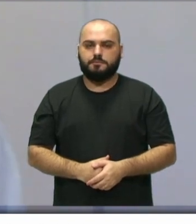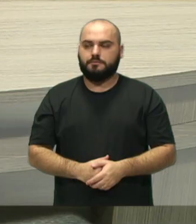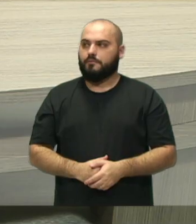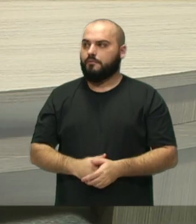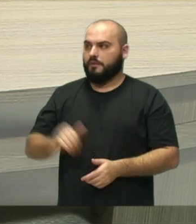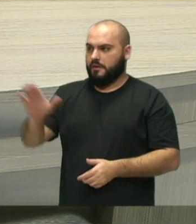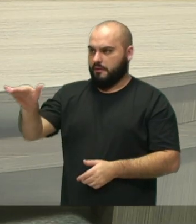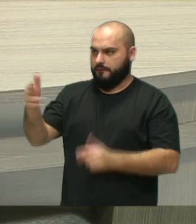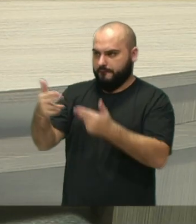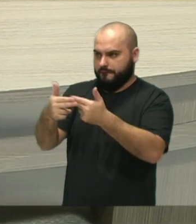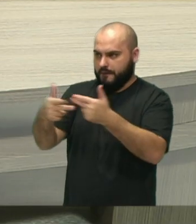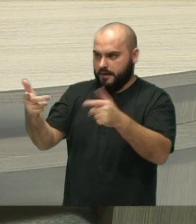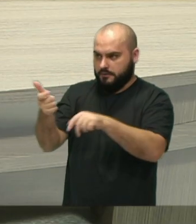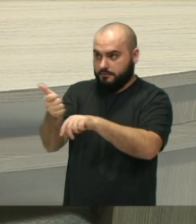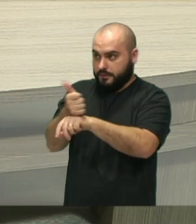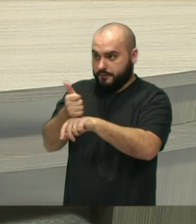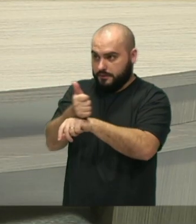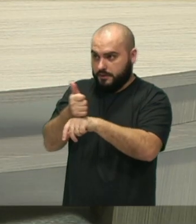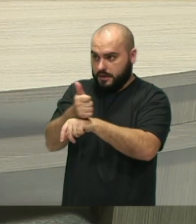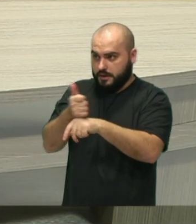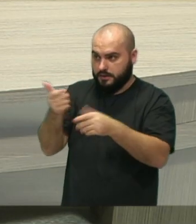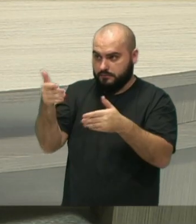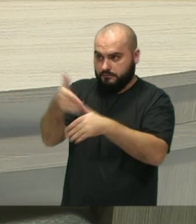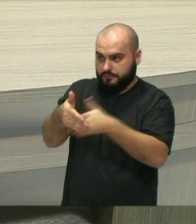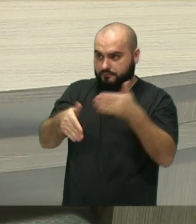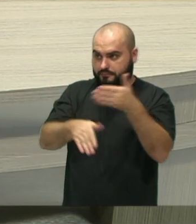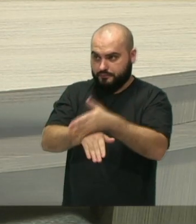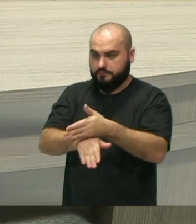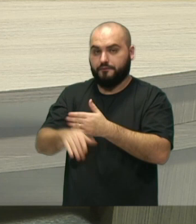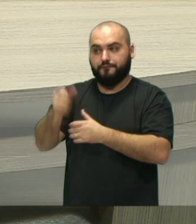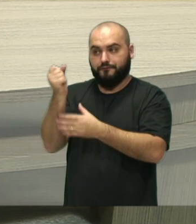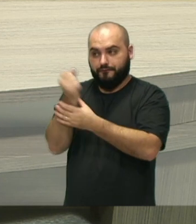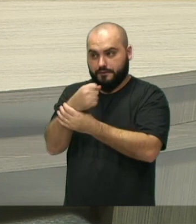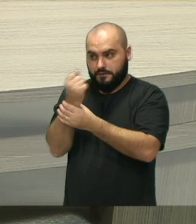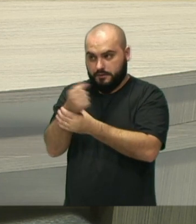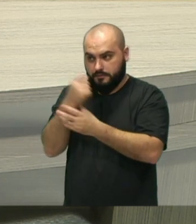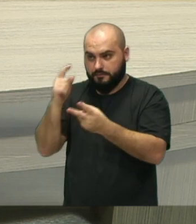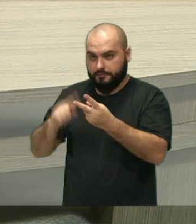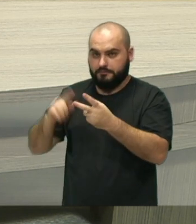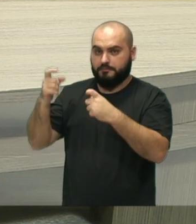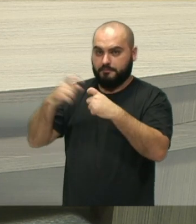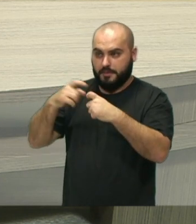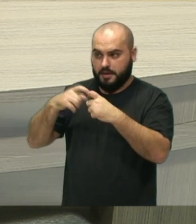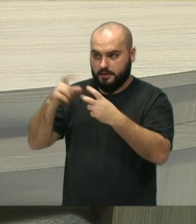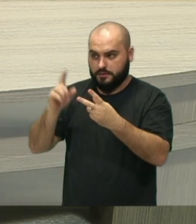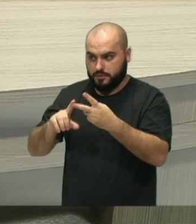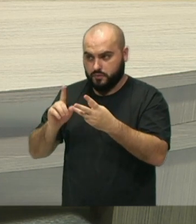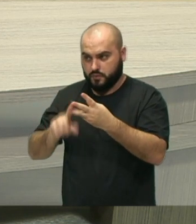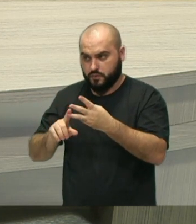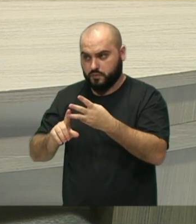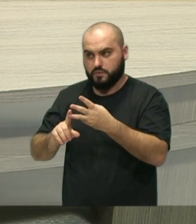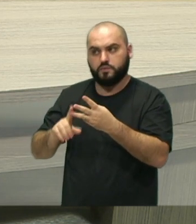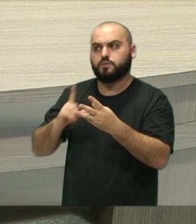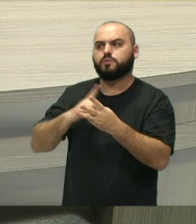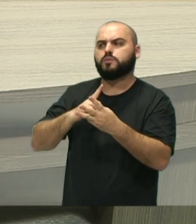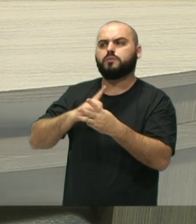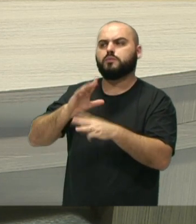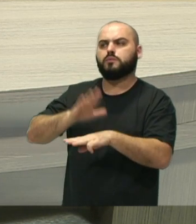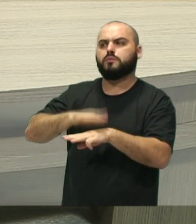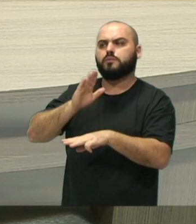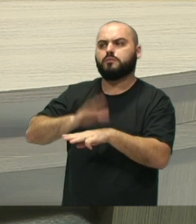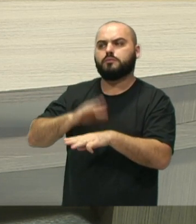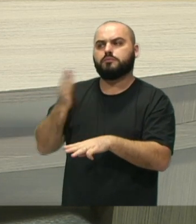São vários profissionais envolvidos, além do fisioterapeuta, do médico,